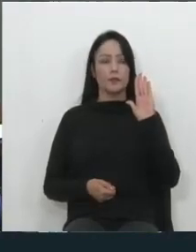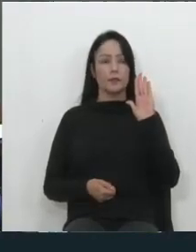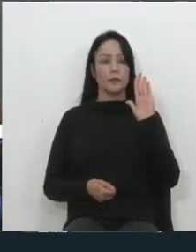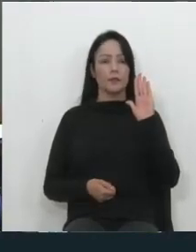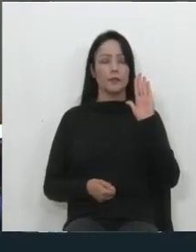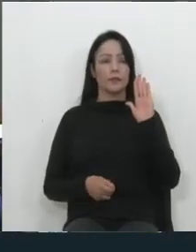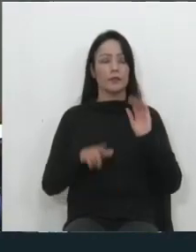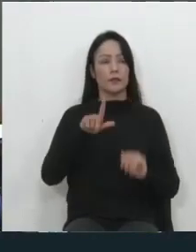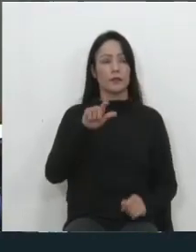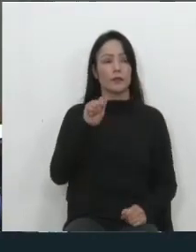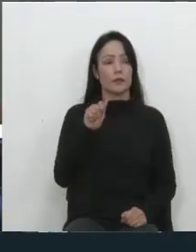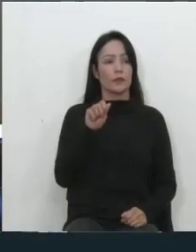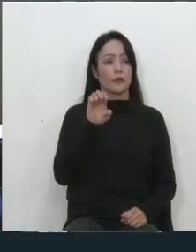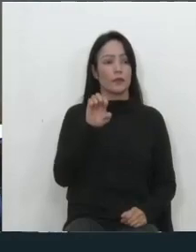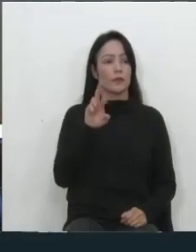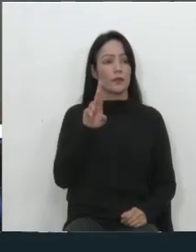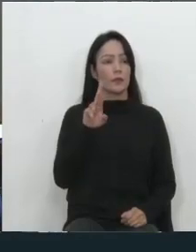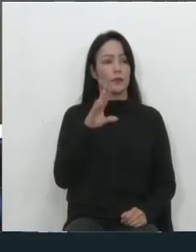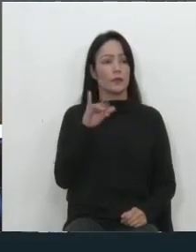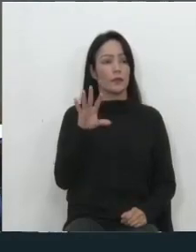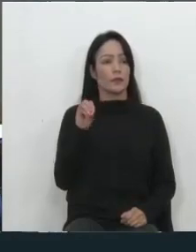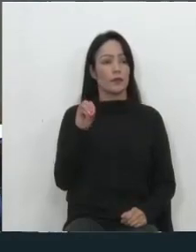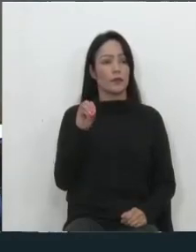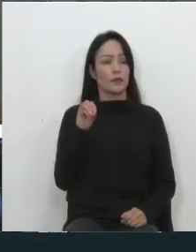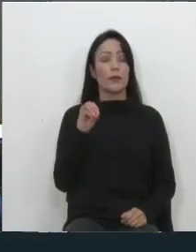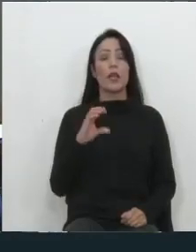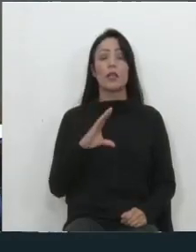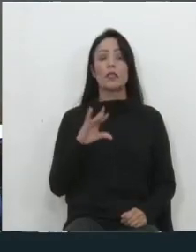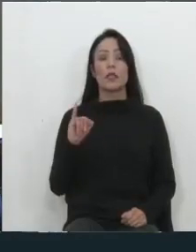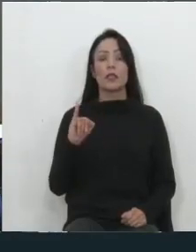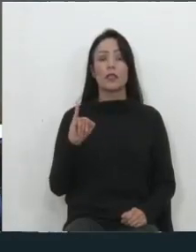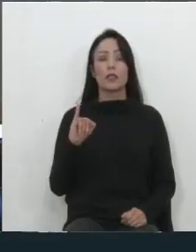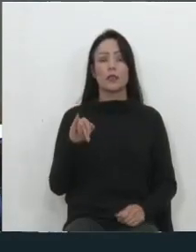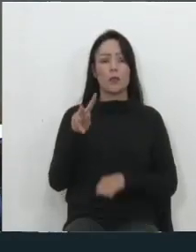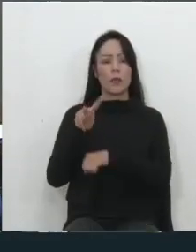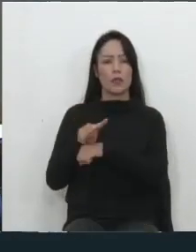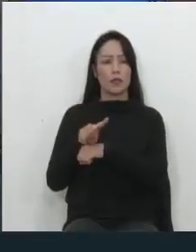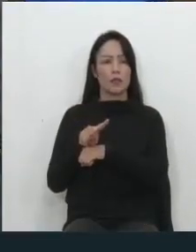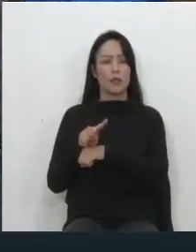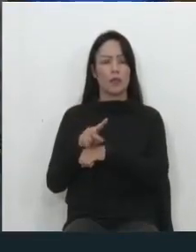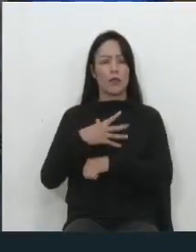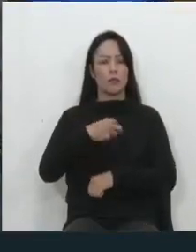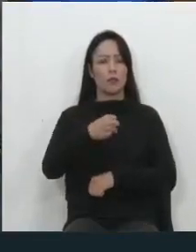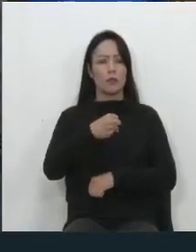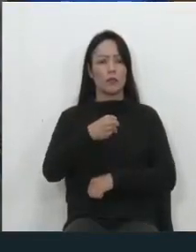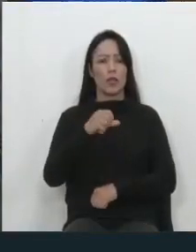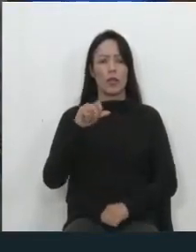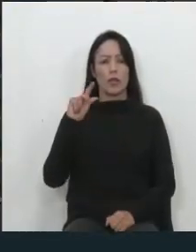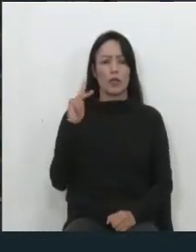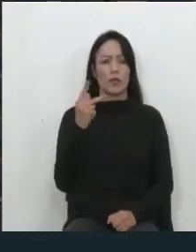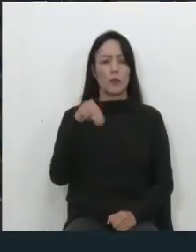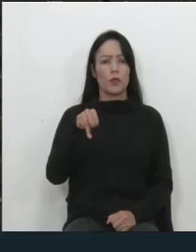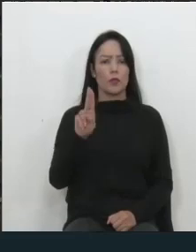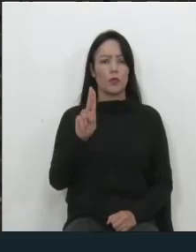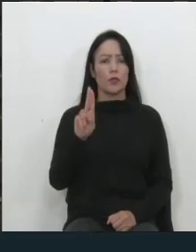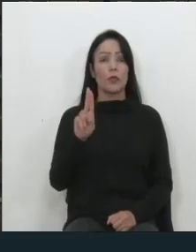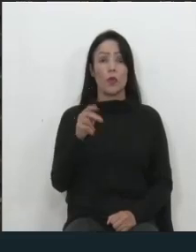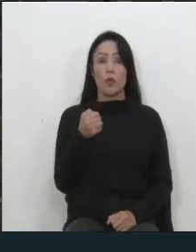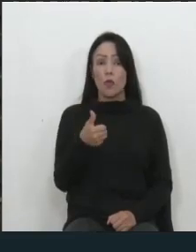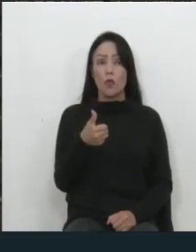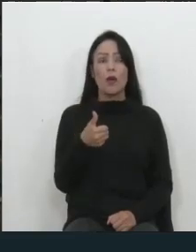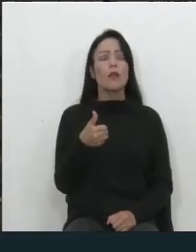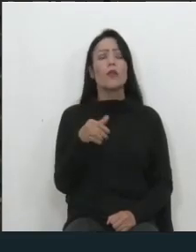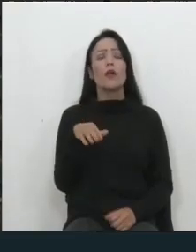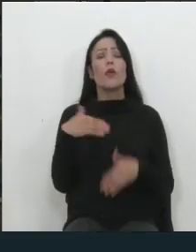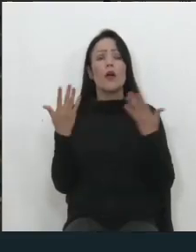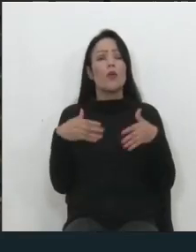Dr. Lárcio Santos, questão de ordem. Da CEI do paciente que suicidou no HMU, senhor presidente, quais os partidos que ainda não